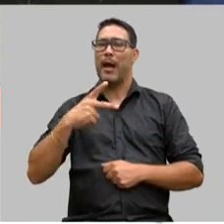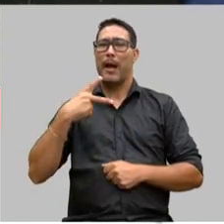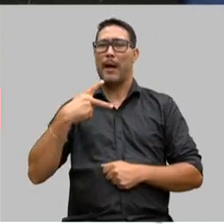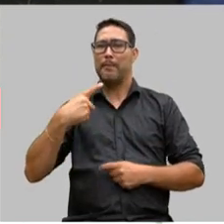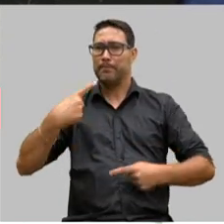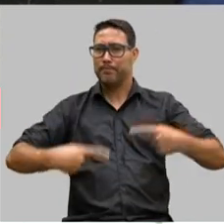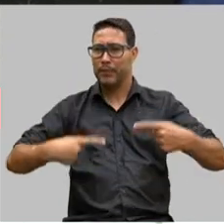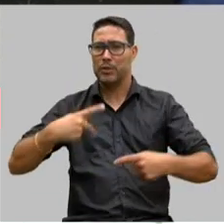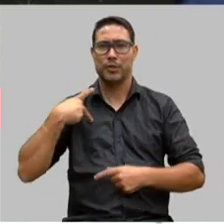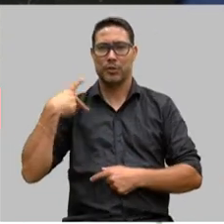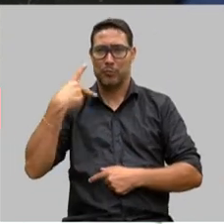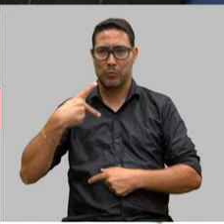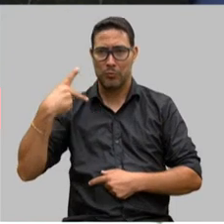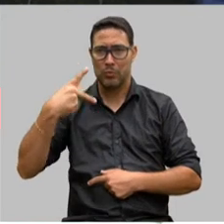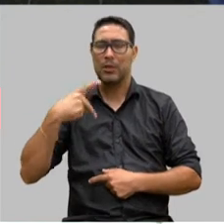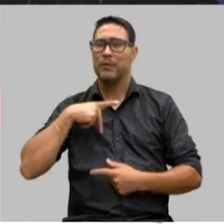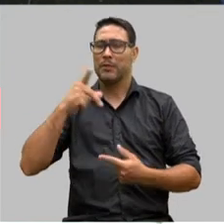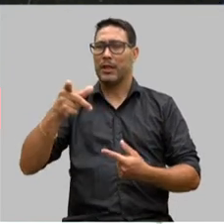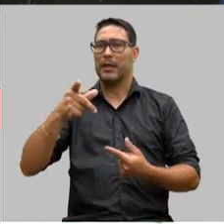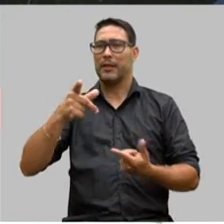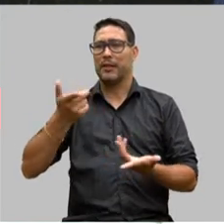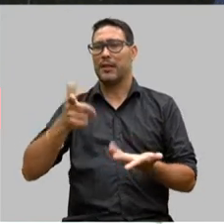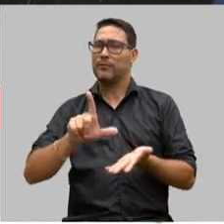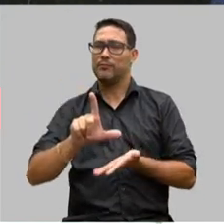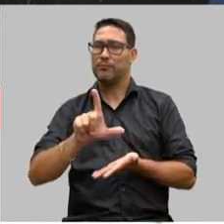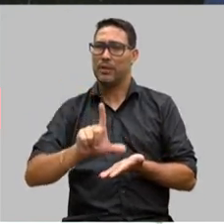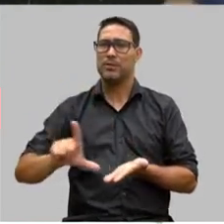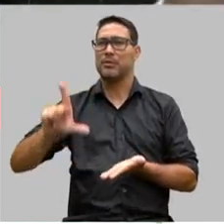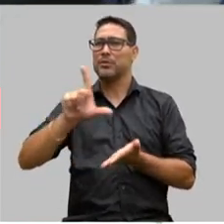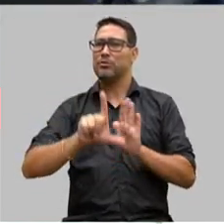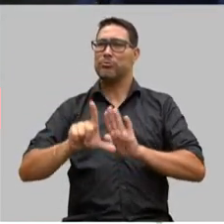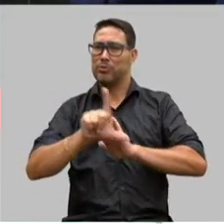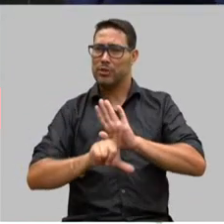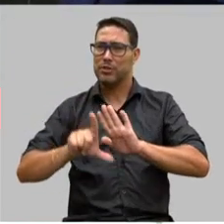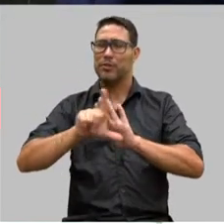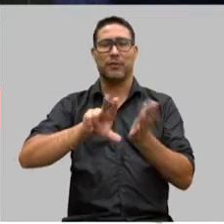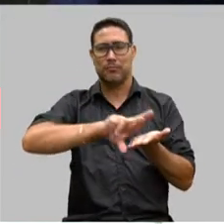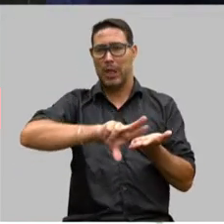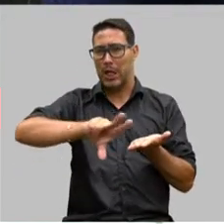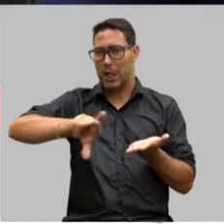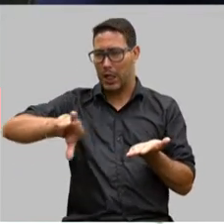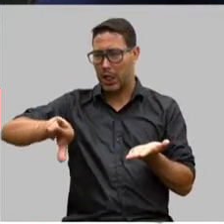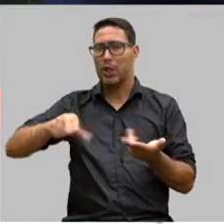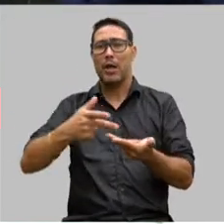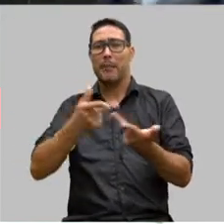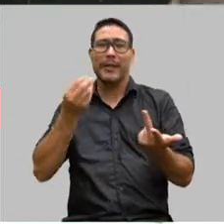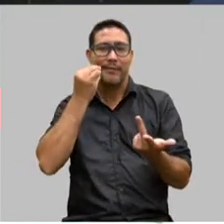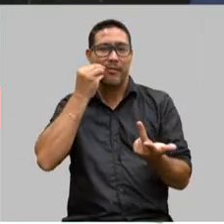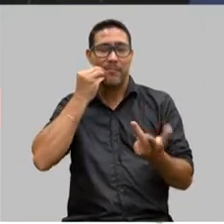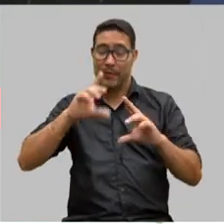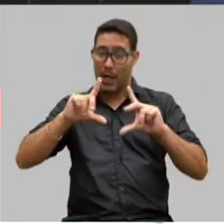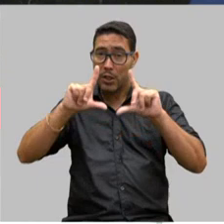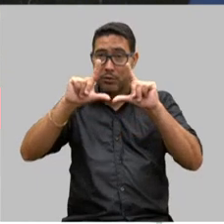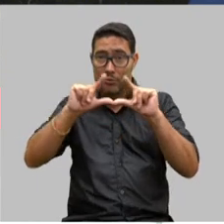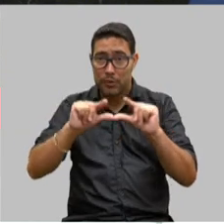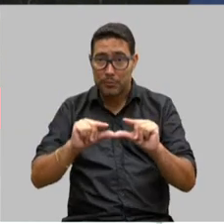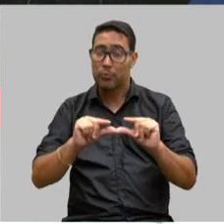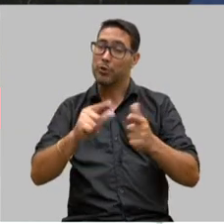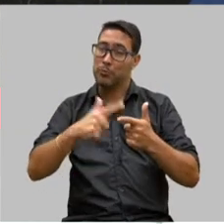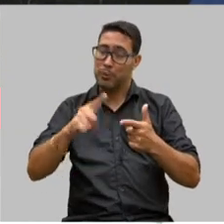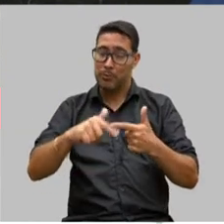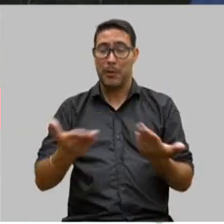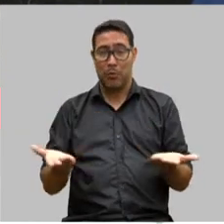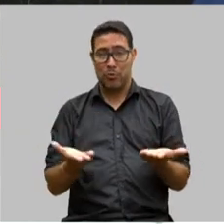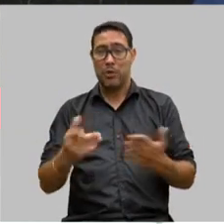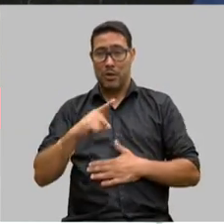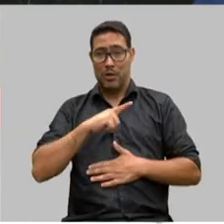para que a gente possa mitigar os efeitos do que nós já estamos vivendo, mas também que a gente possa ter um trabalho, uma